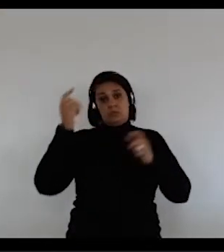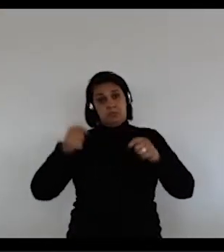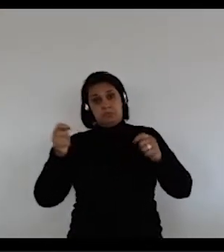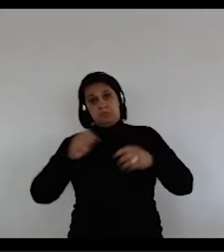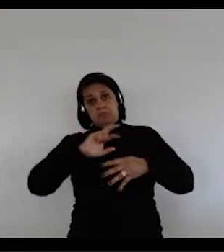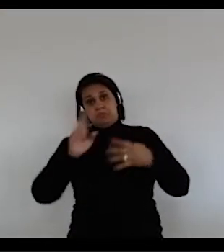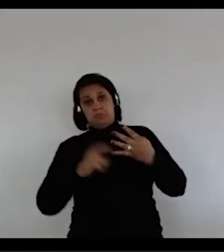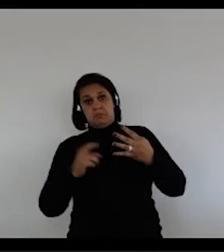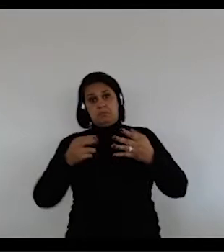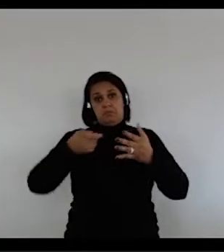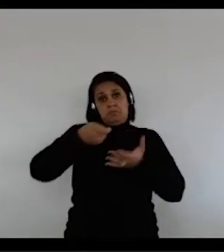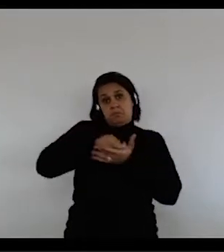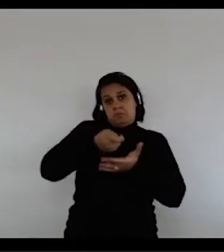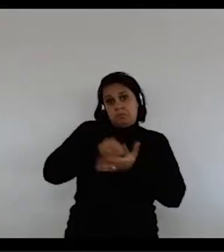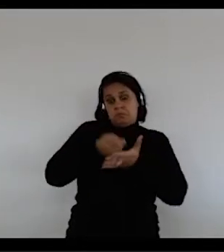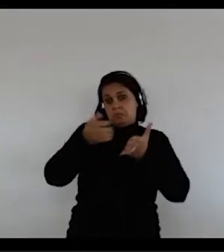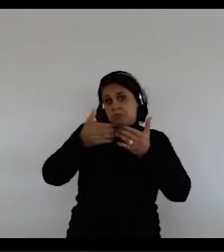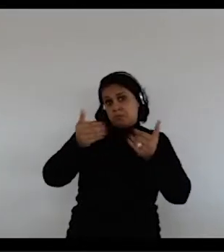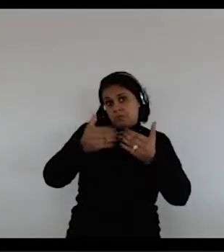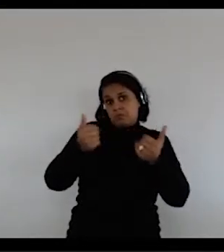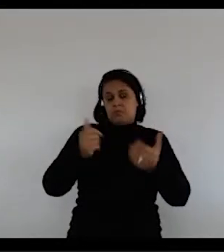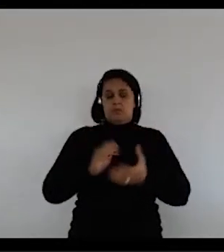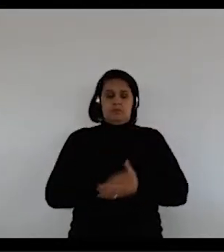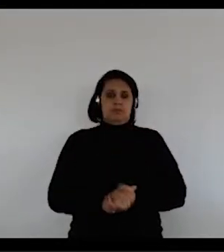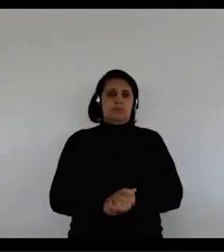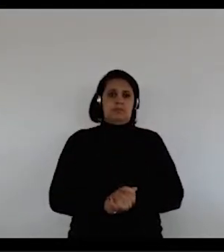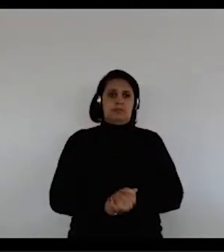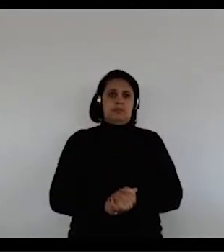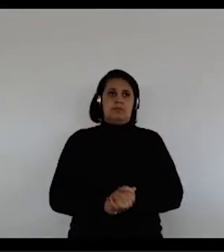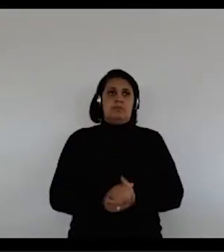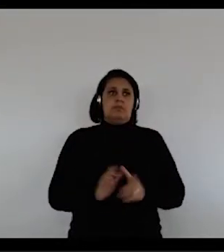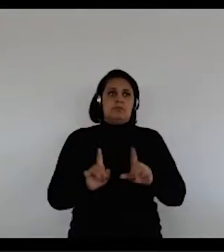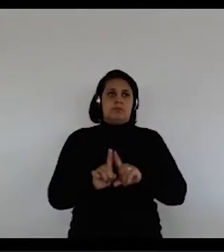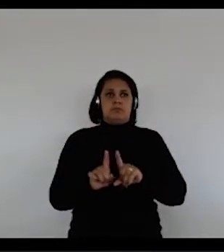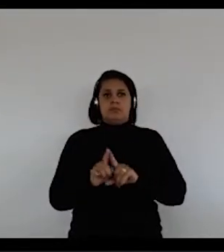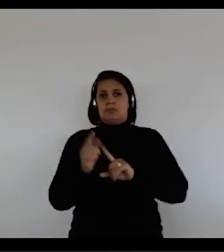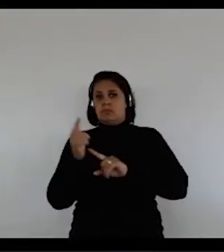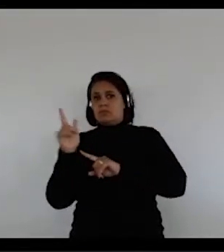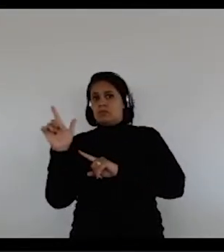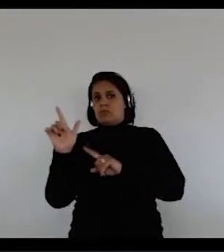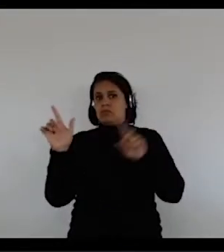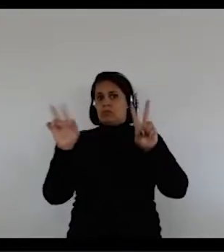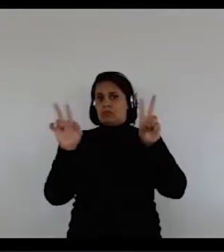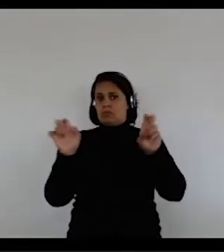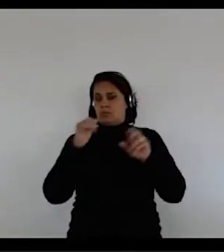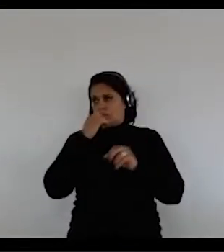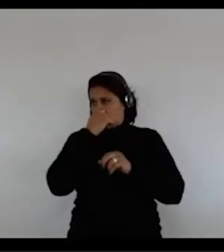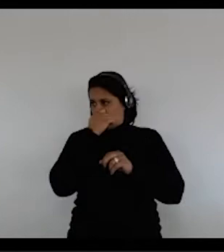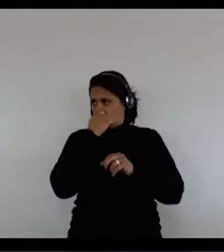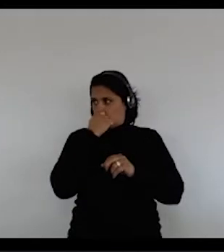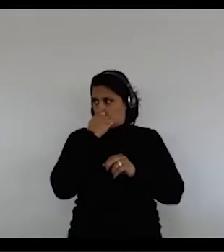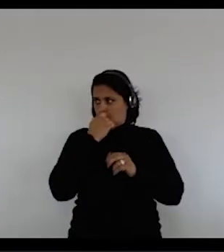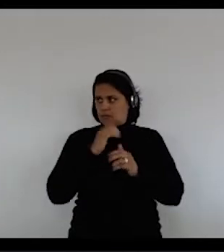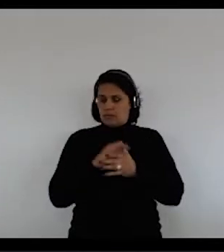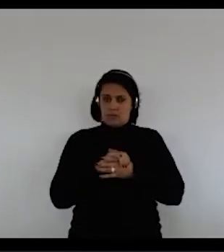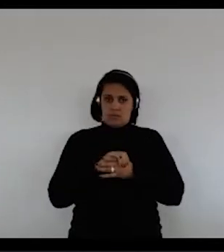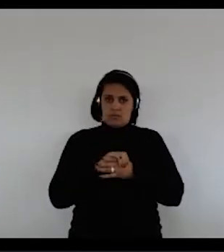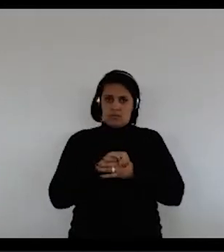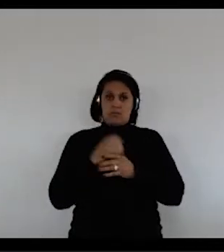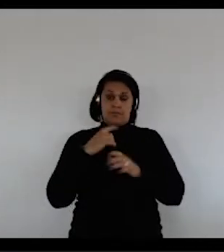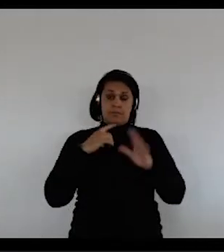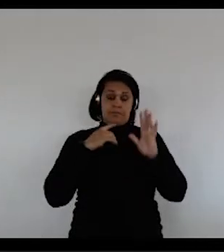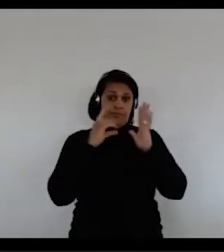apelação. Também, noutra secção do Real Decreto,